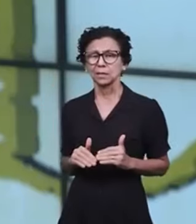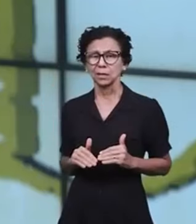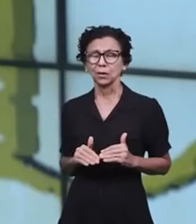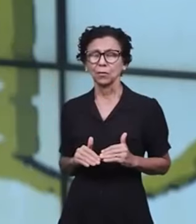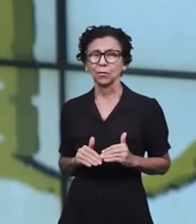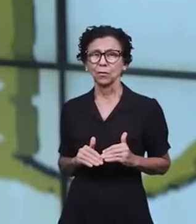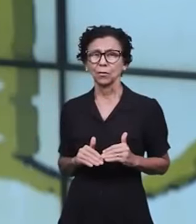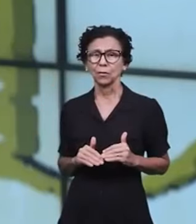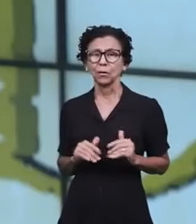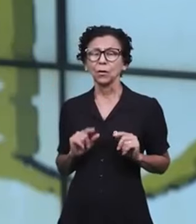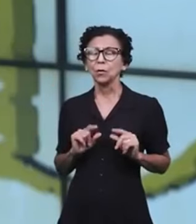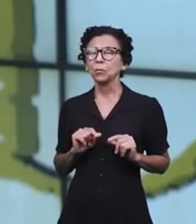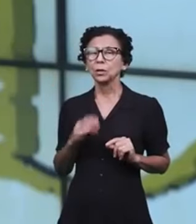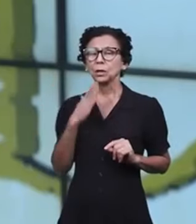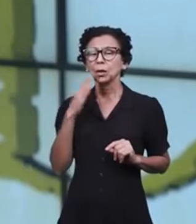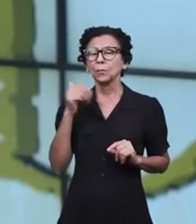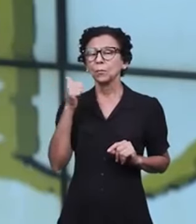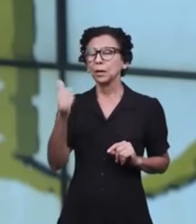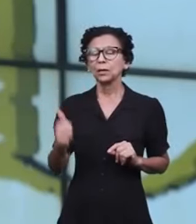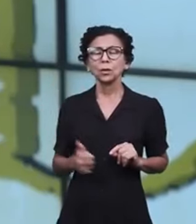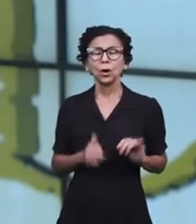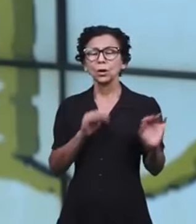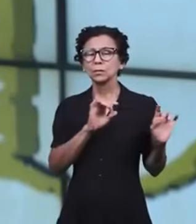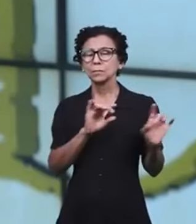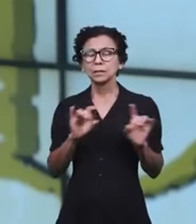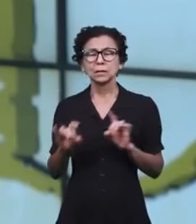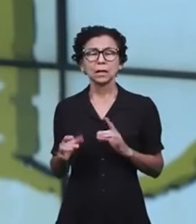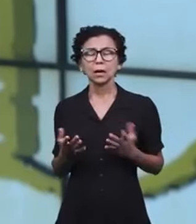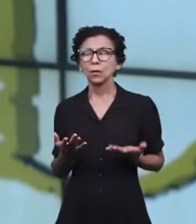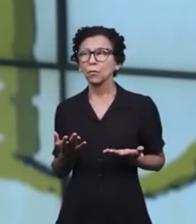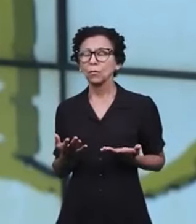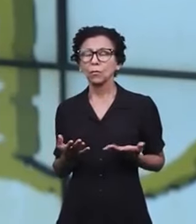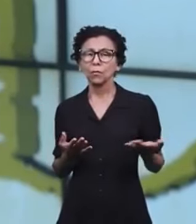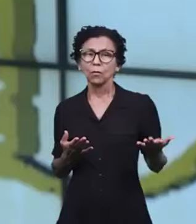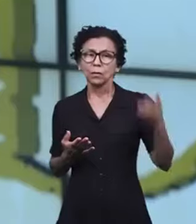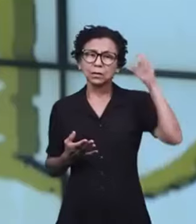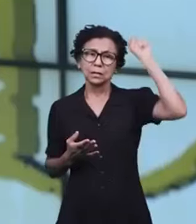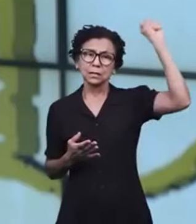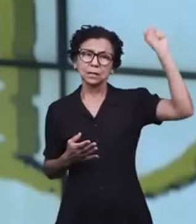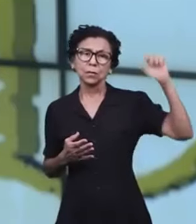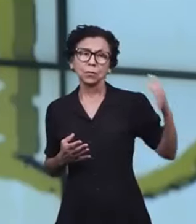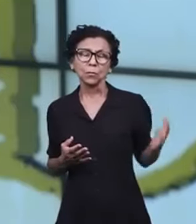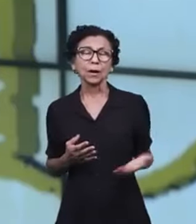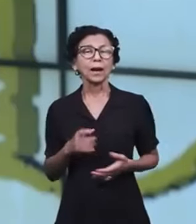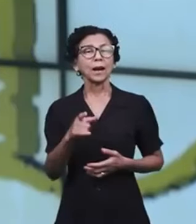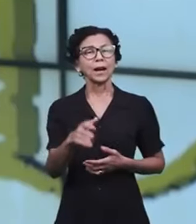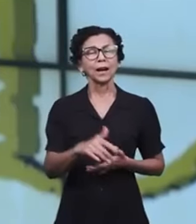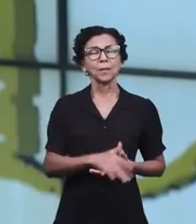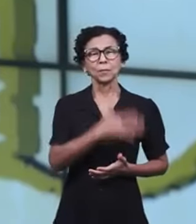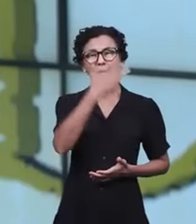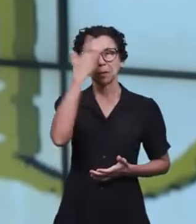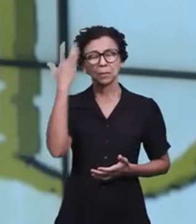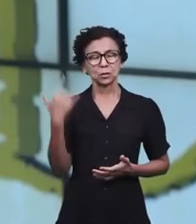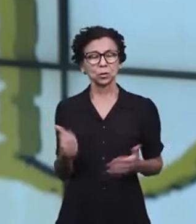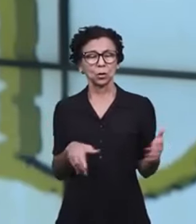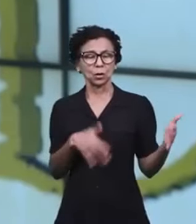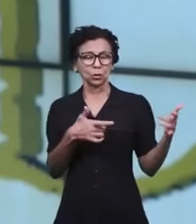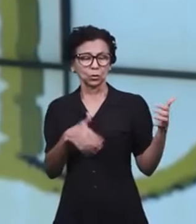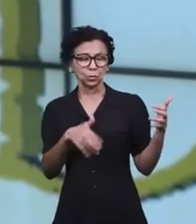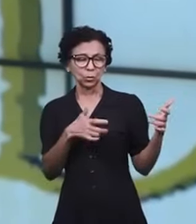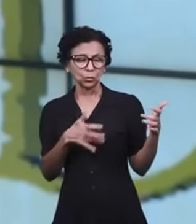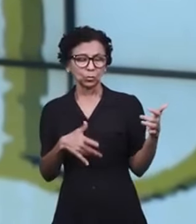é um conceito que é o que é o melhor para o Senhor, o que é melhor na obra de Saul. Ah, porque toca bem, porque canta bem,